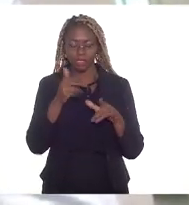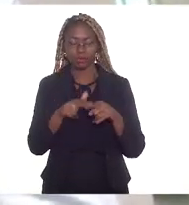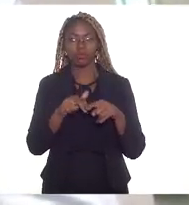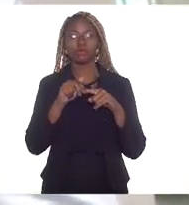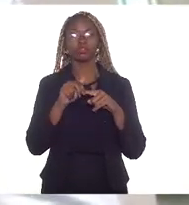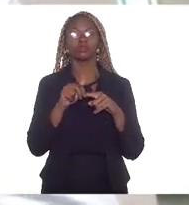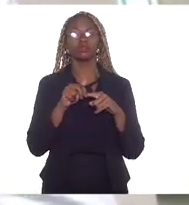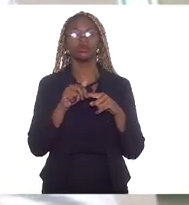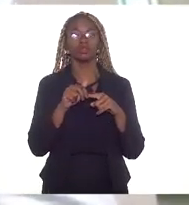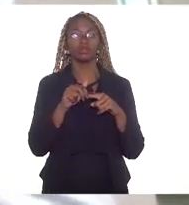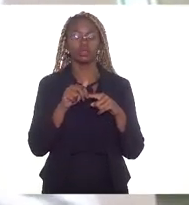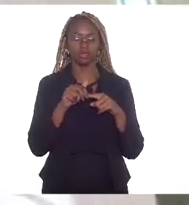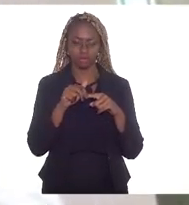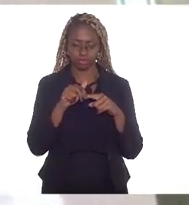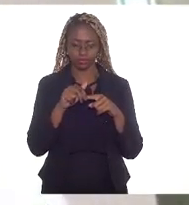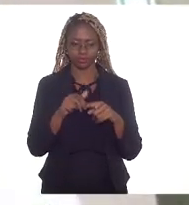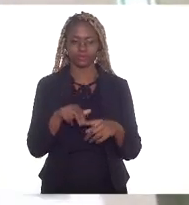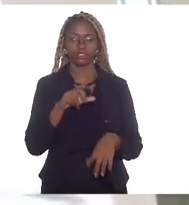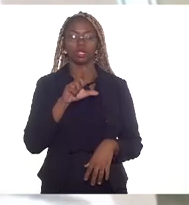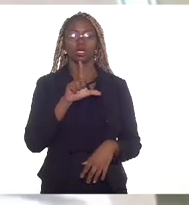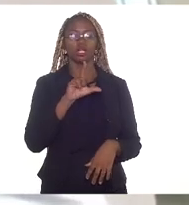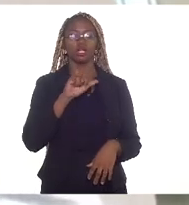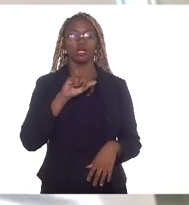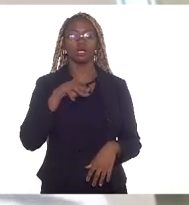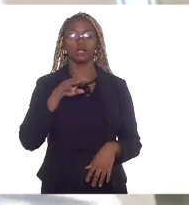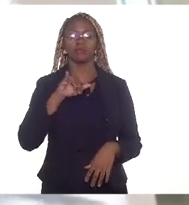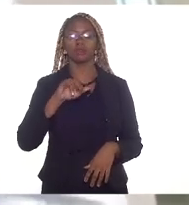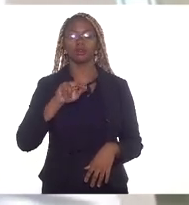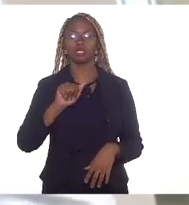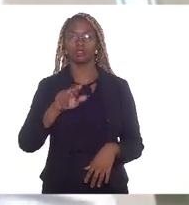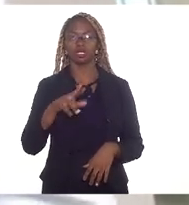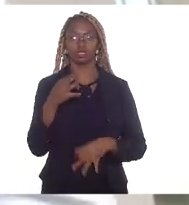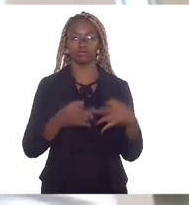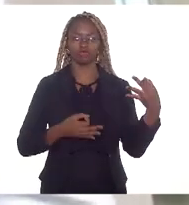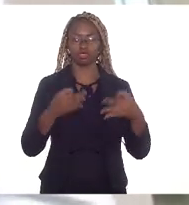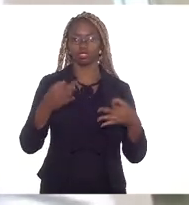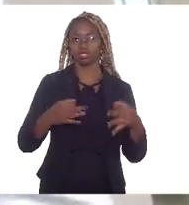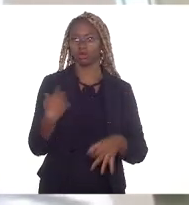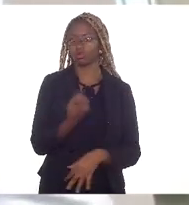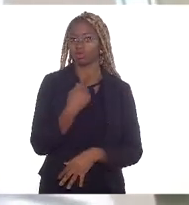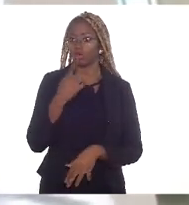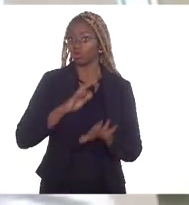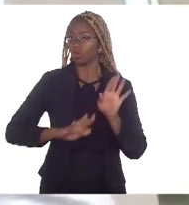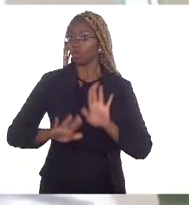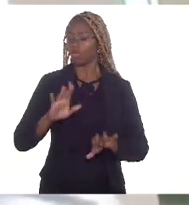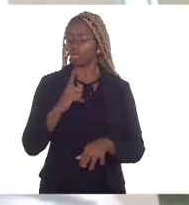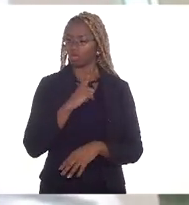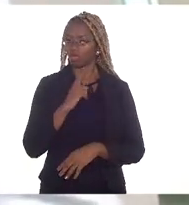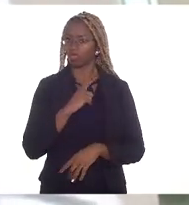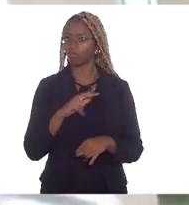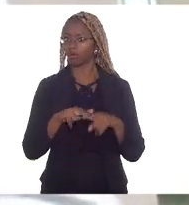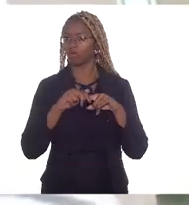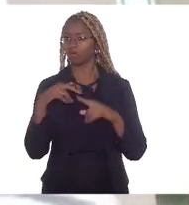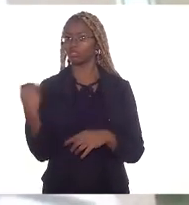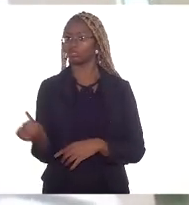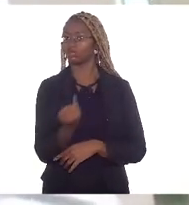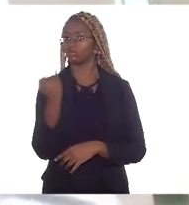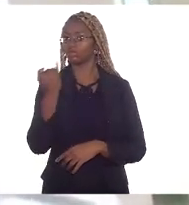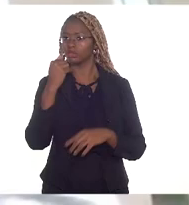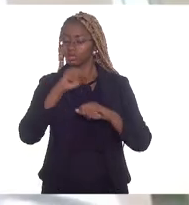da liminar judicial e, na verdade, nós tivemos muito cuidado, porque é importante aqui ficar